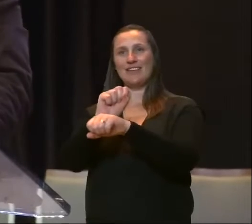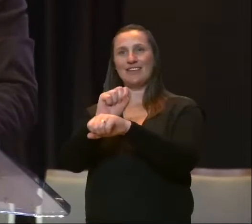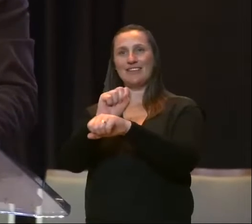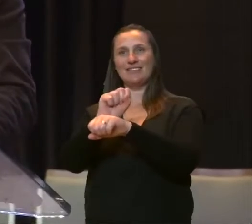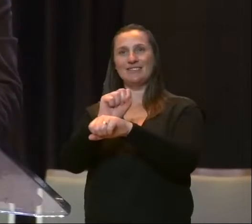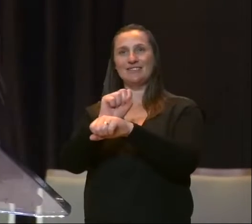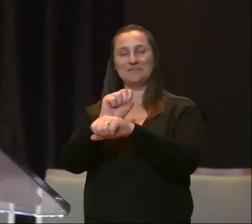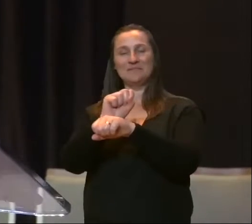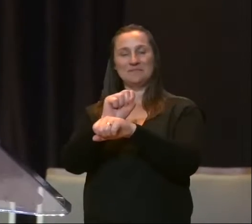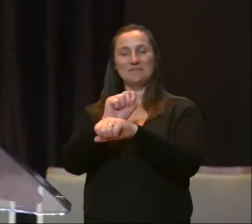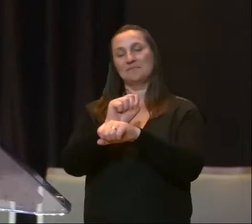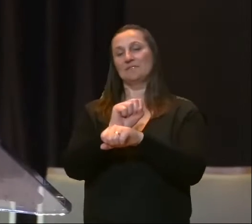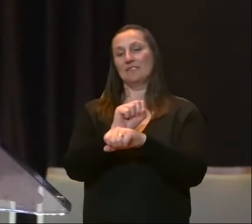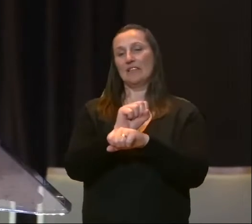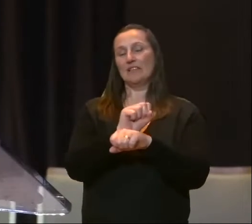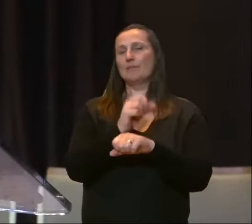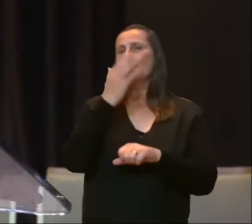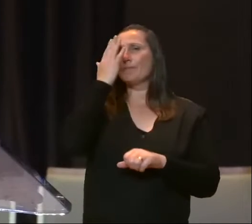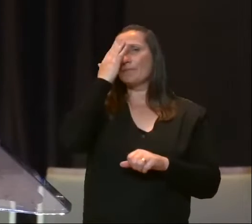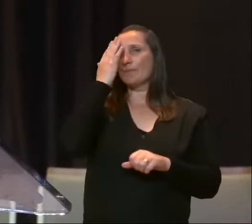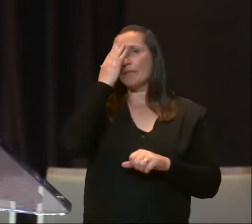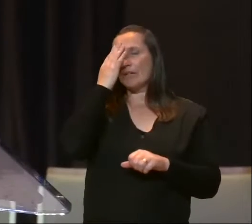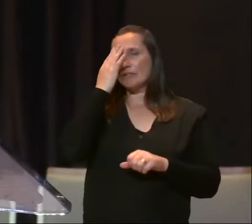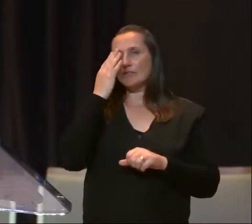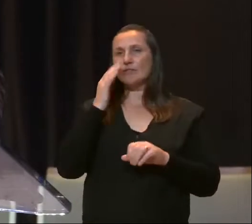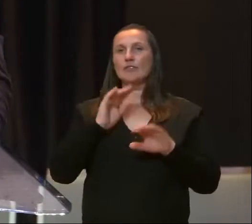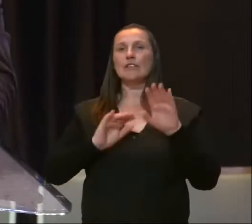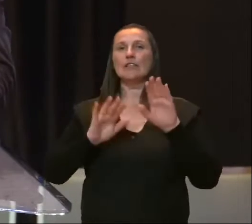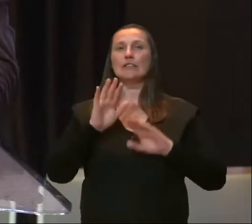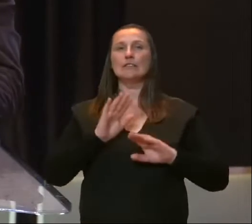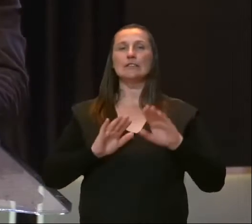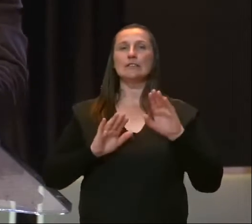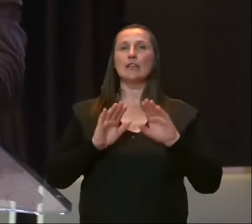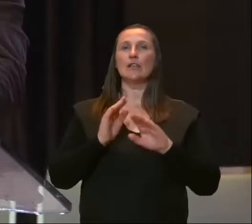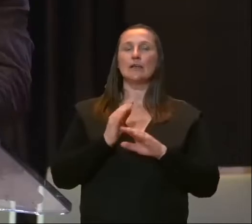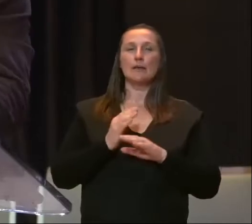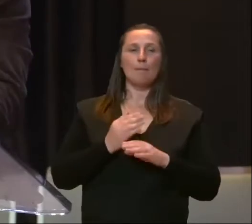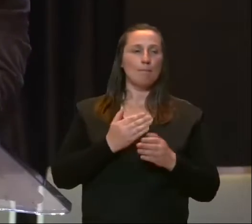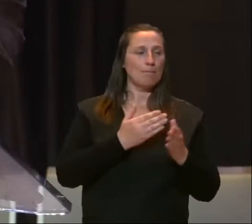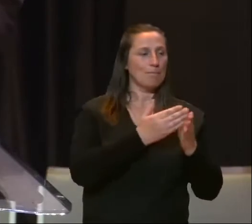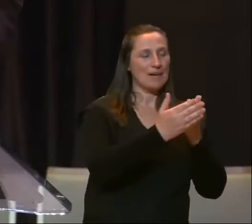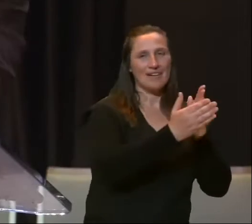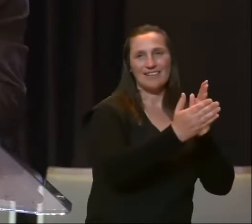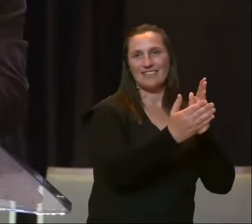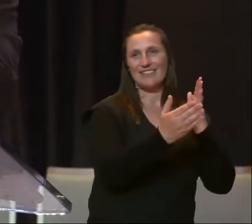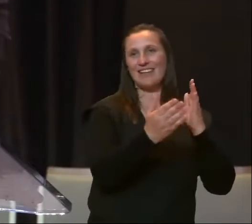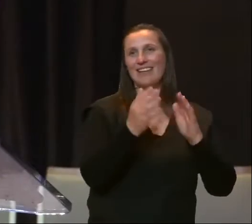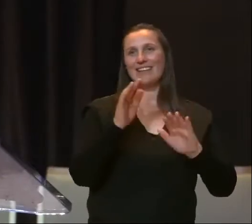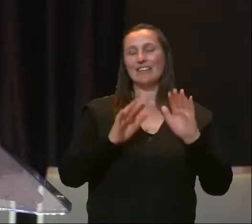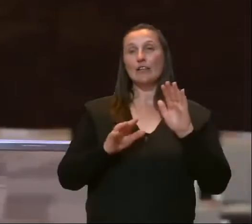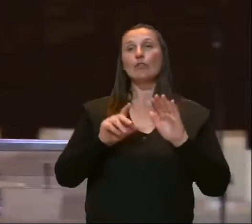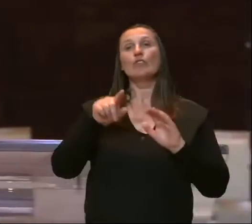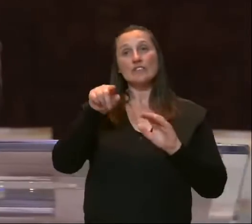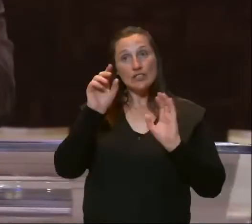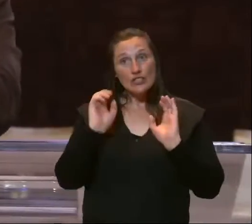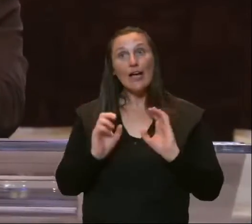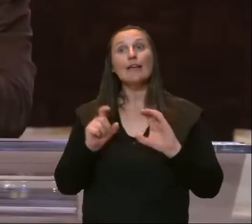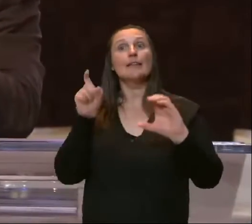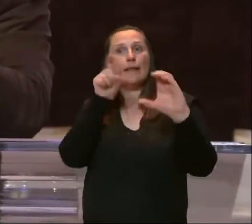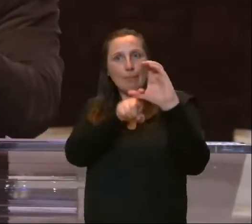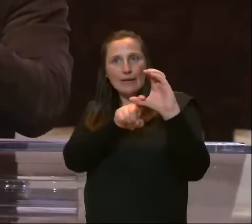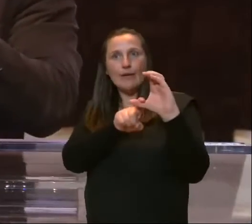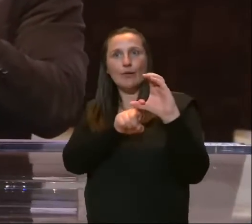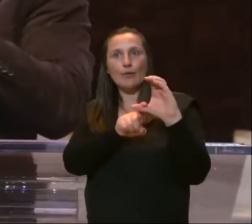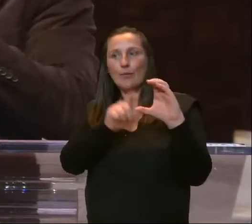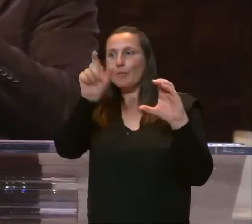sucumbe, a gente se perde, porque depender dos outros já acabou mal. Quem já dependeu de alguém e essa